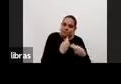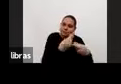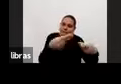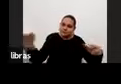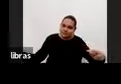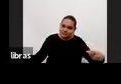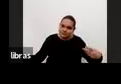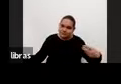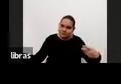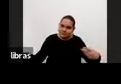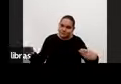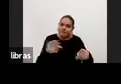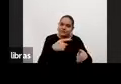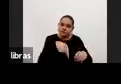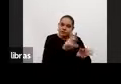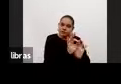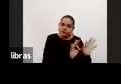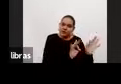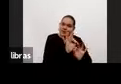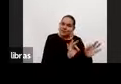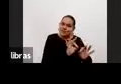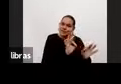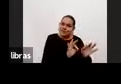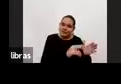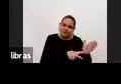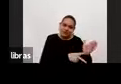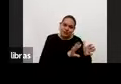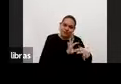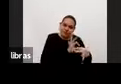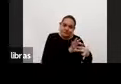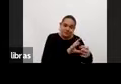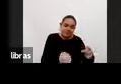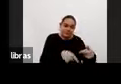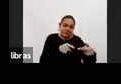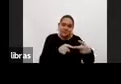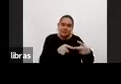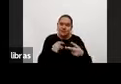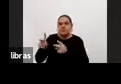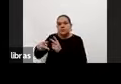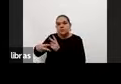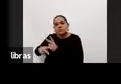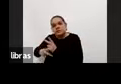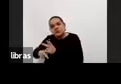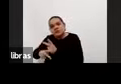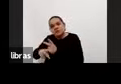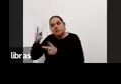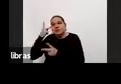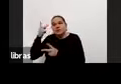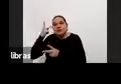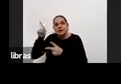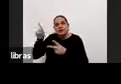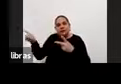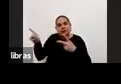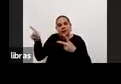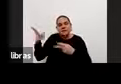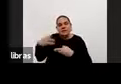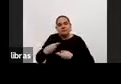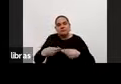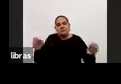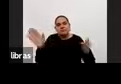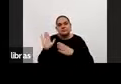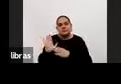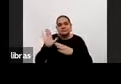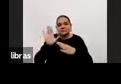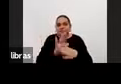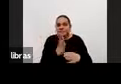reintegrados, organizados, óbvio, pelo sindicato, e a iniciativa do Miguel Torres e o Sindicato dos Metalúrgicos, aqui em São